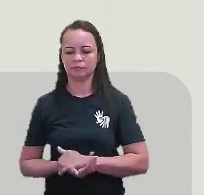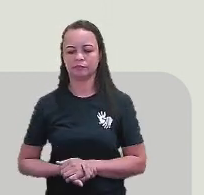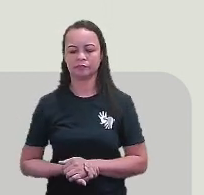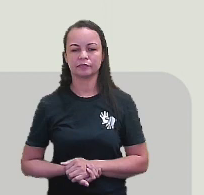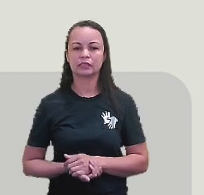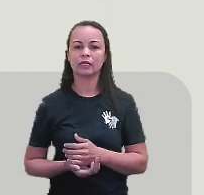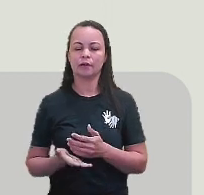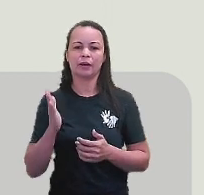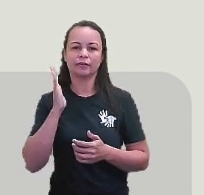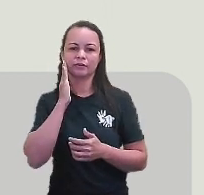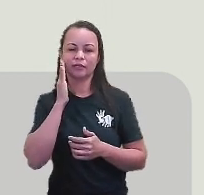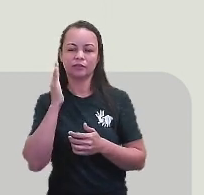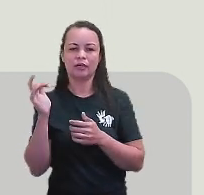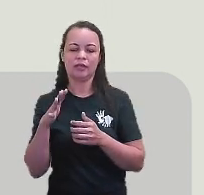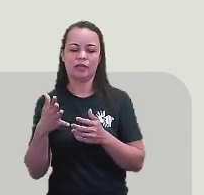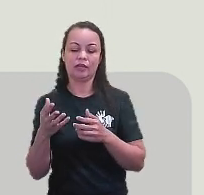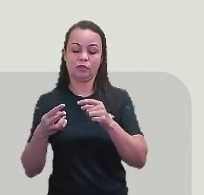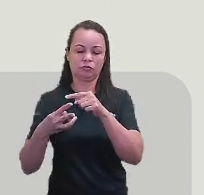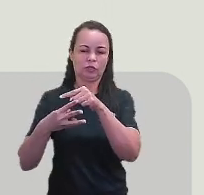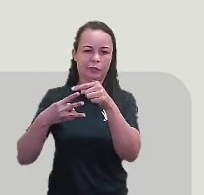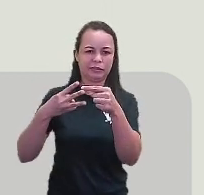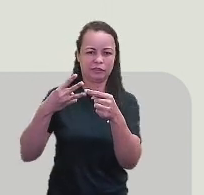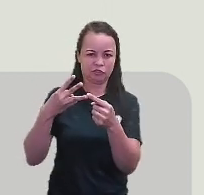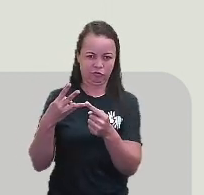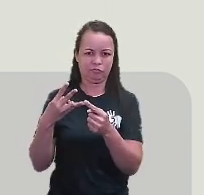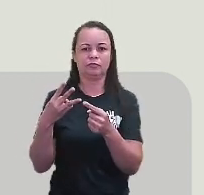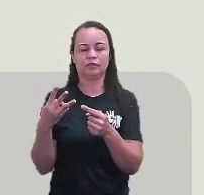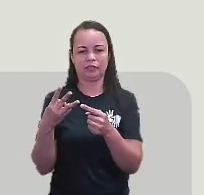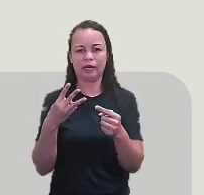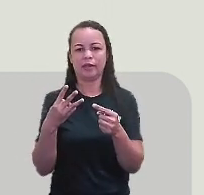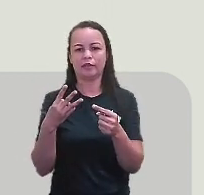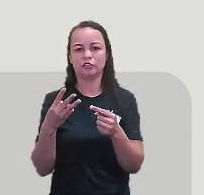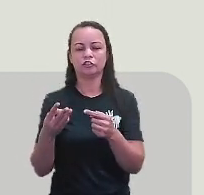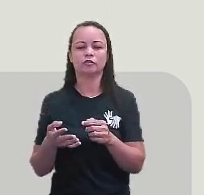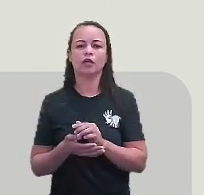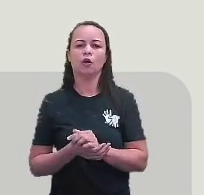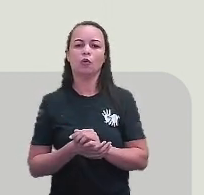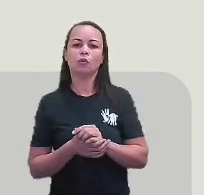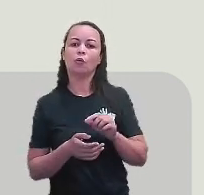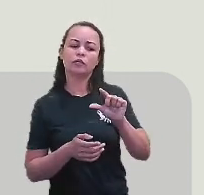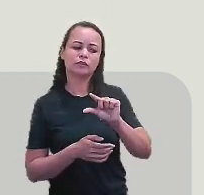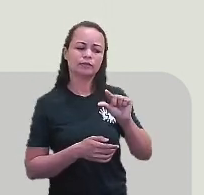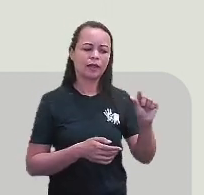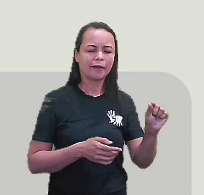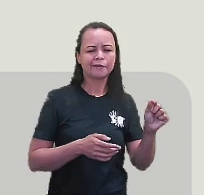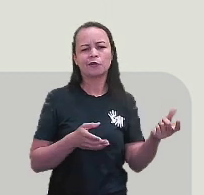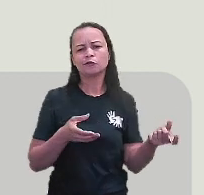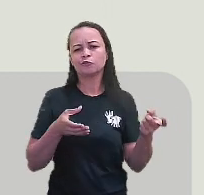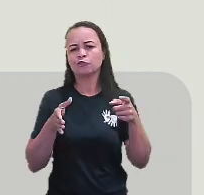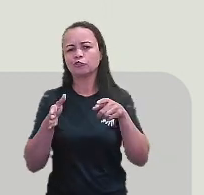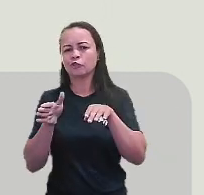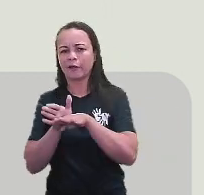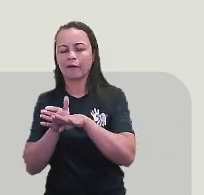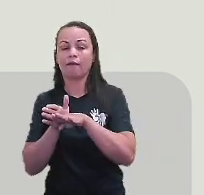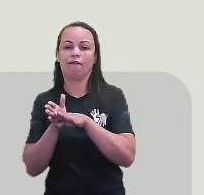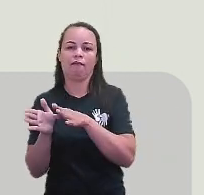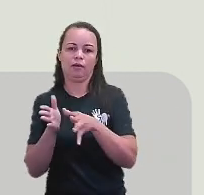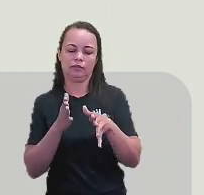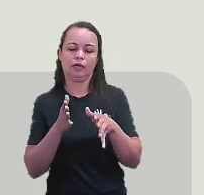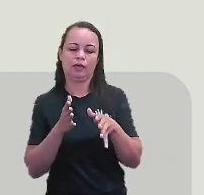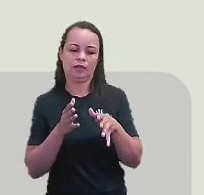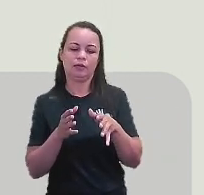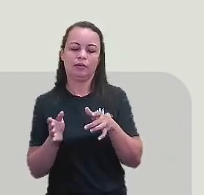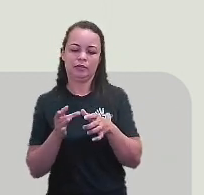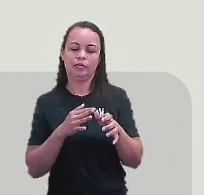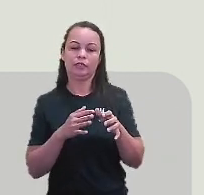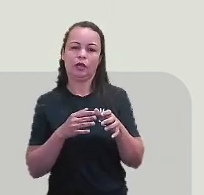Para a gente entender melhor, né? Migração, imigração e emigração. Uns são de saída, outros é de chegada. A imigração é o de chegada